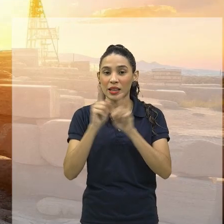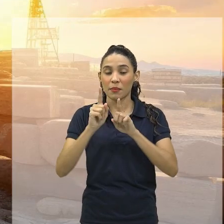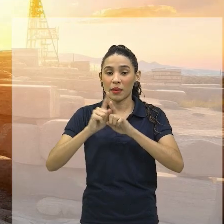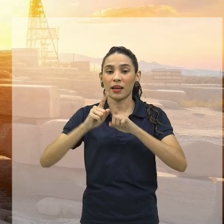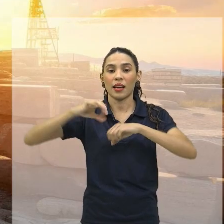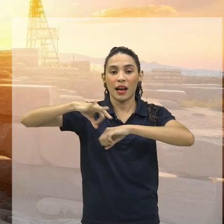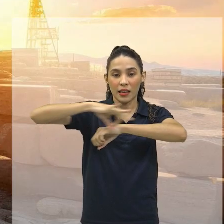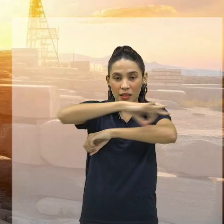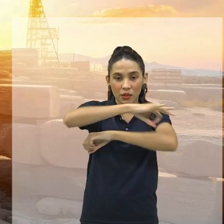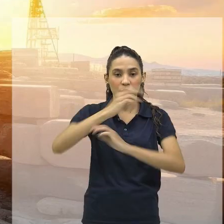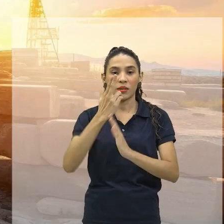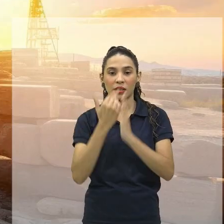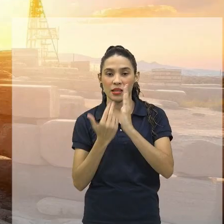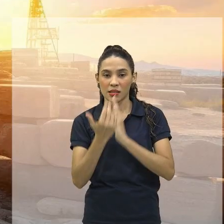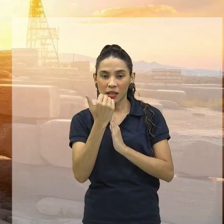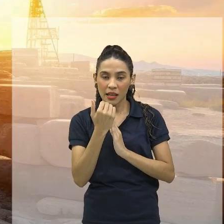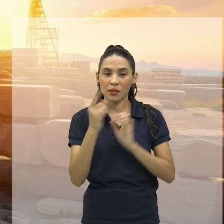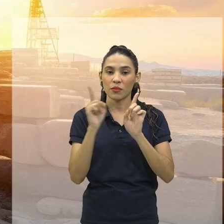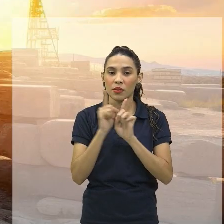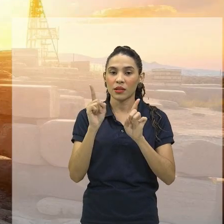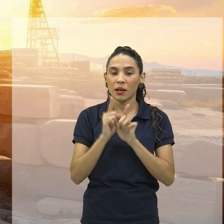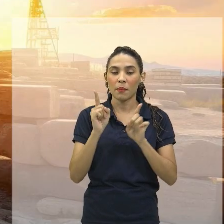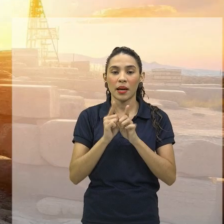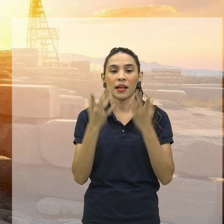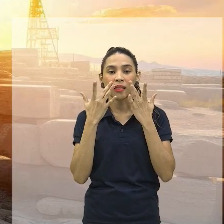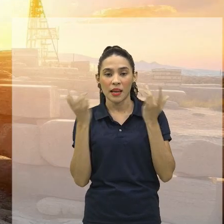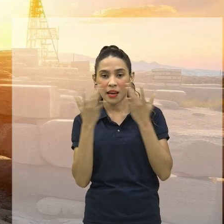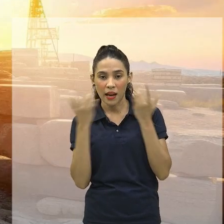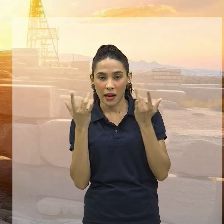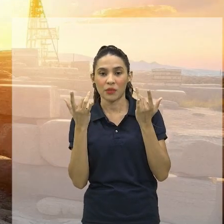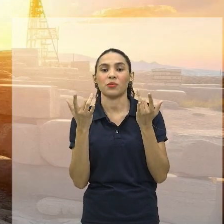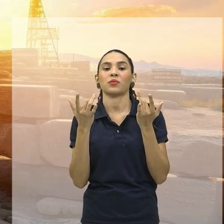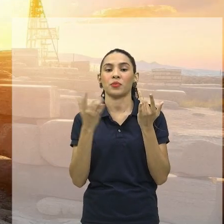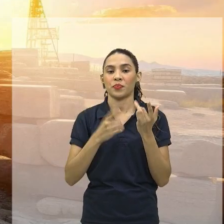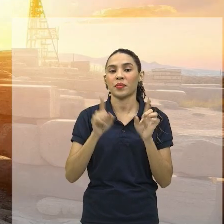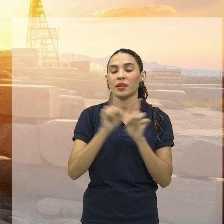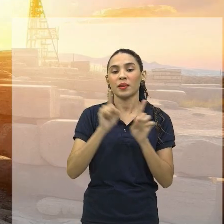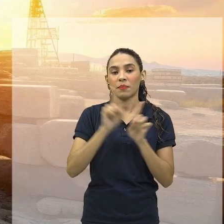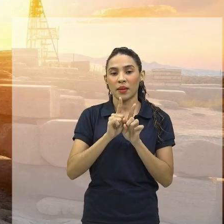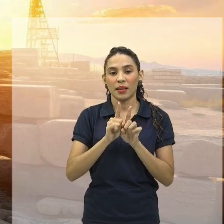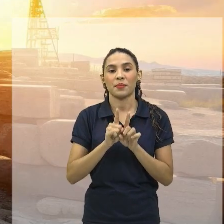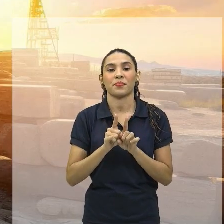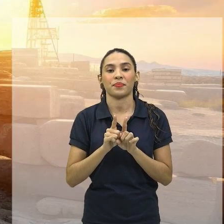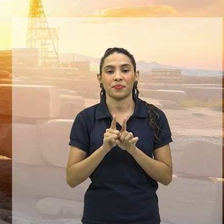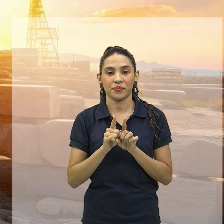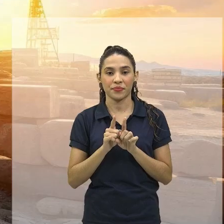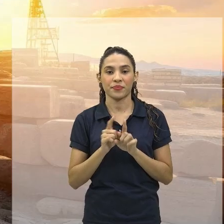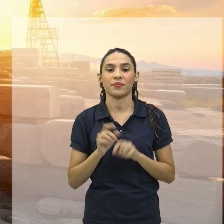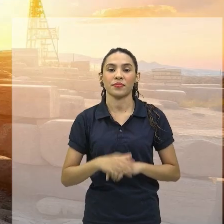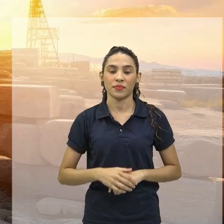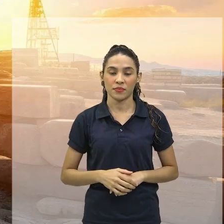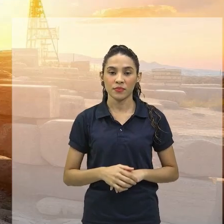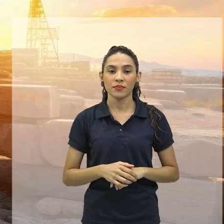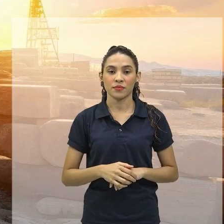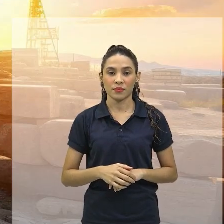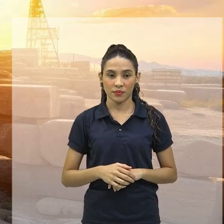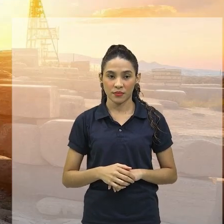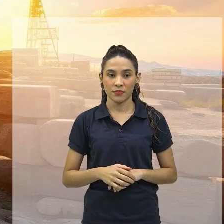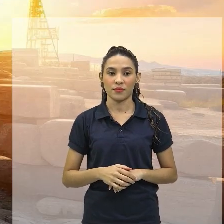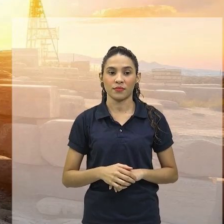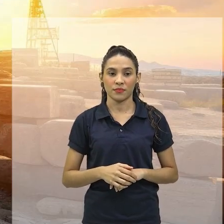arquitetura, né, assim como os dramas teatrais, eles estão, né,